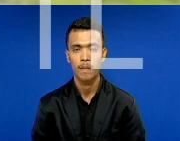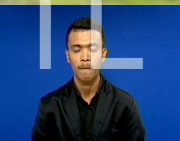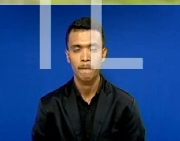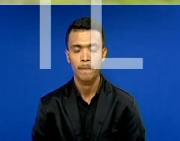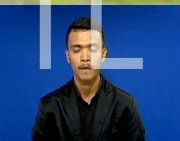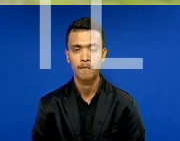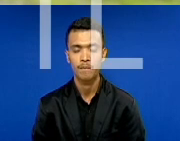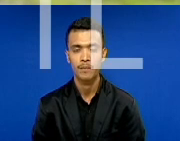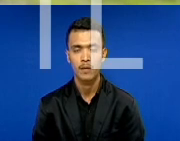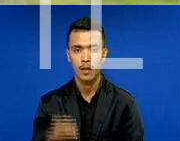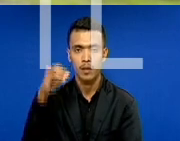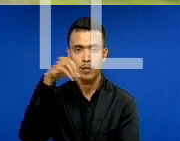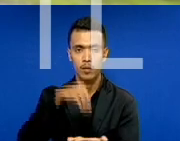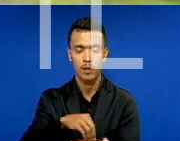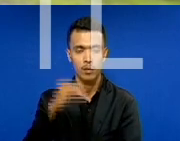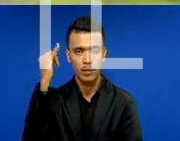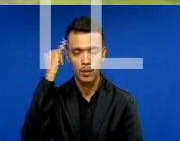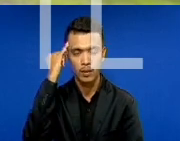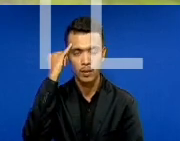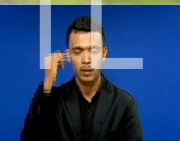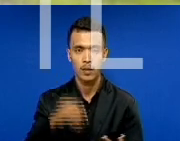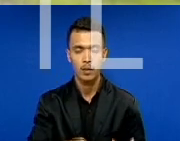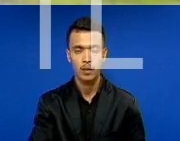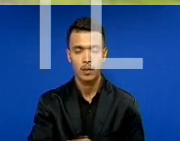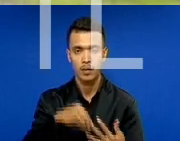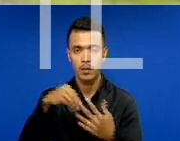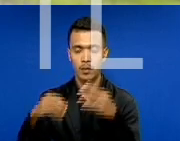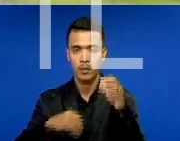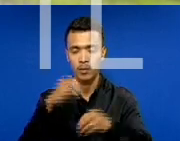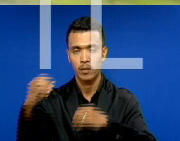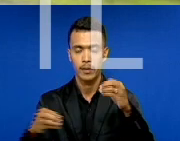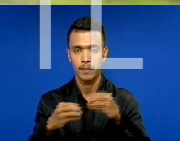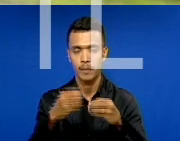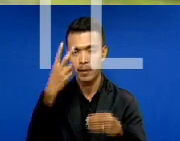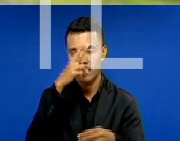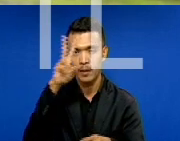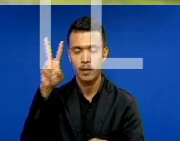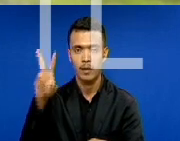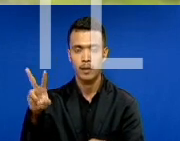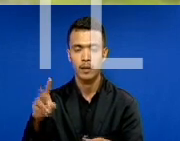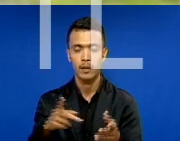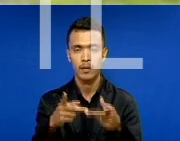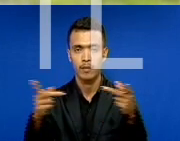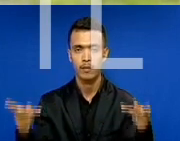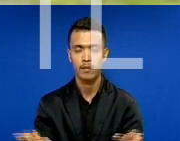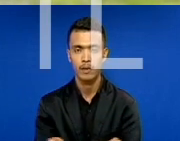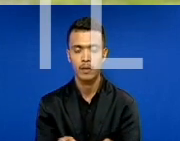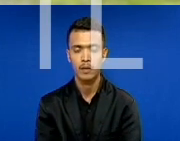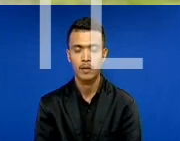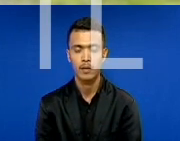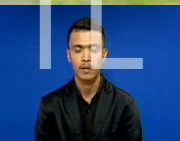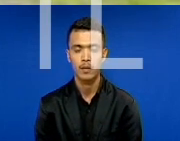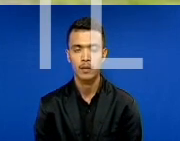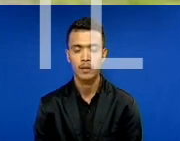atu tahu moto kanui, liliu kona ba atu halo identifikasaun ba itania placa toponomia, hira